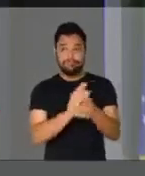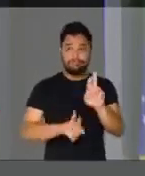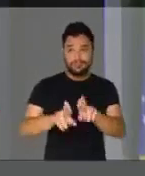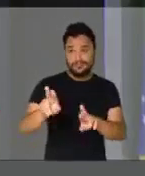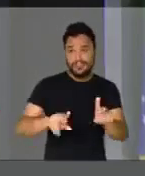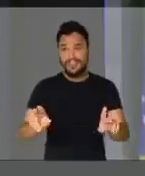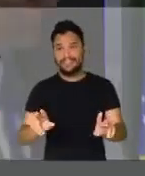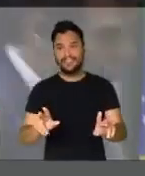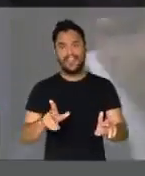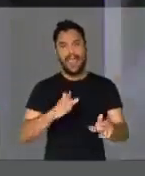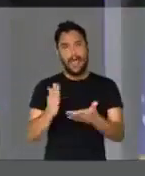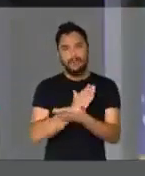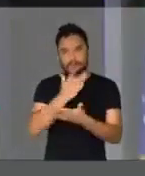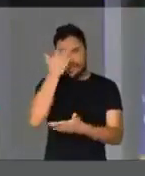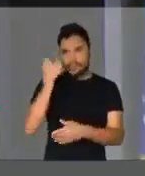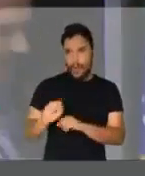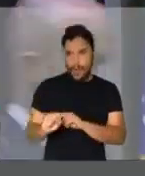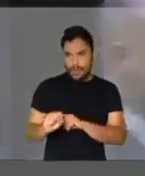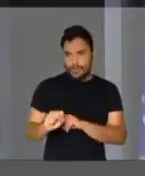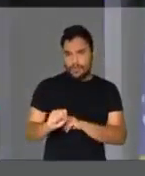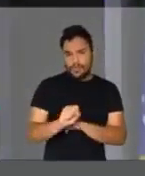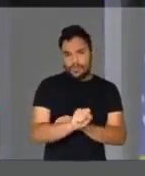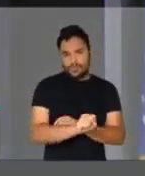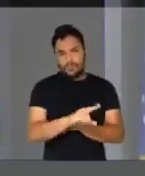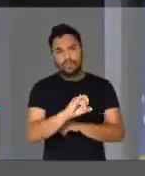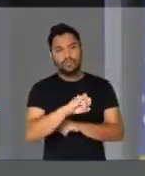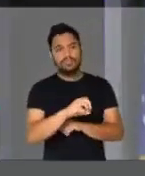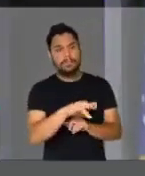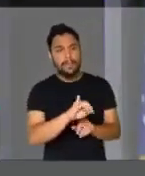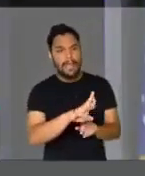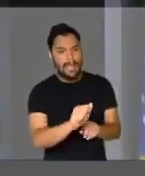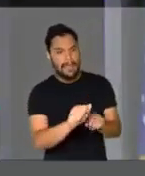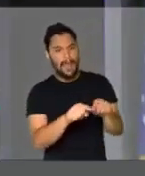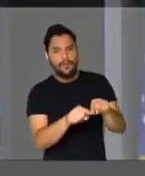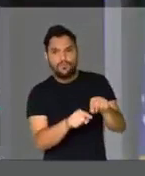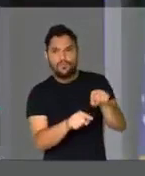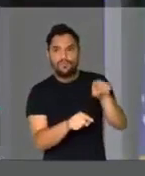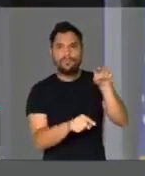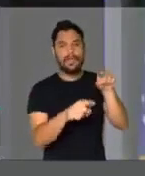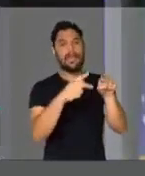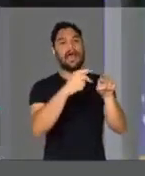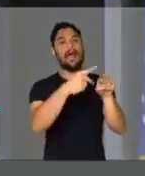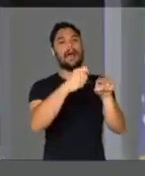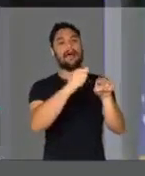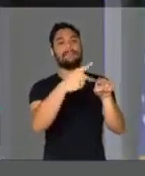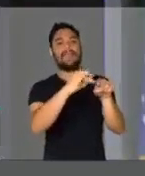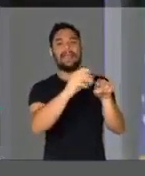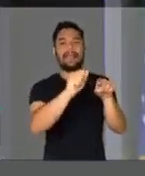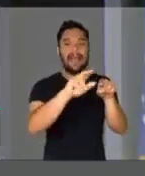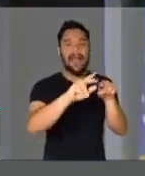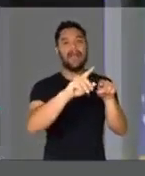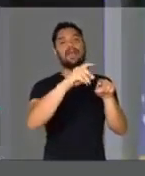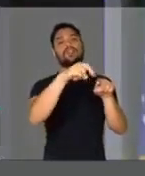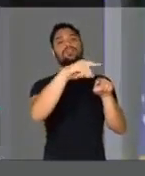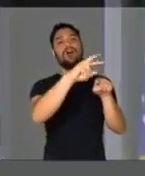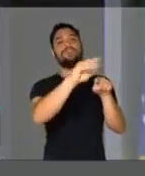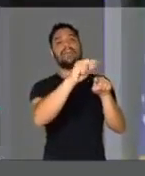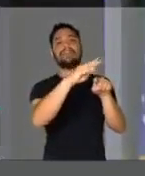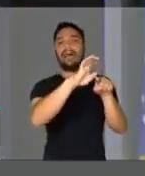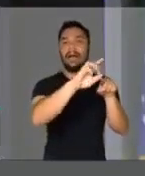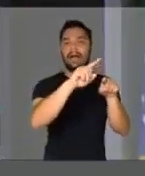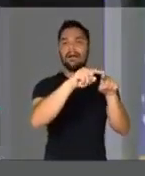sulista mais humilde e trabalhador do Alto Araguaia e Jucimeira, aos artesãos de Apiacás e Nova Canaã.